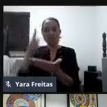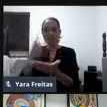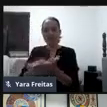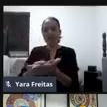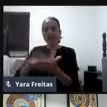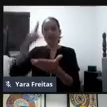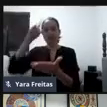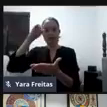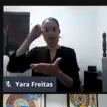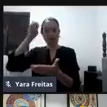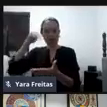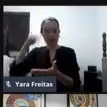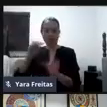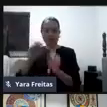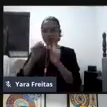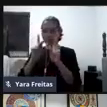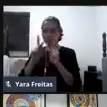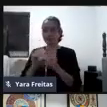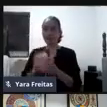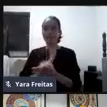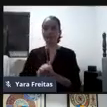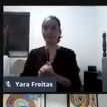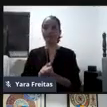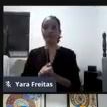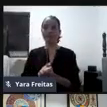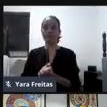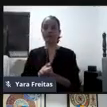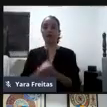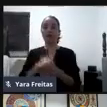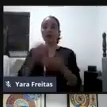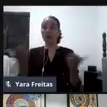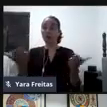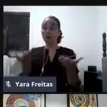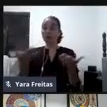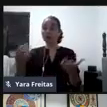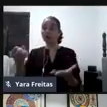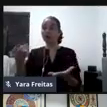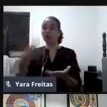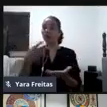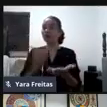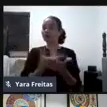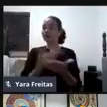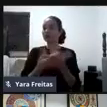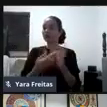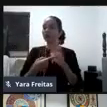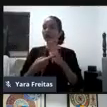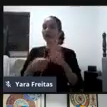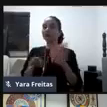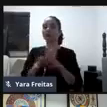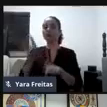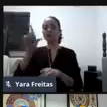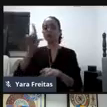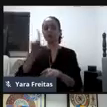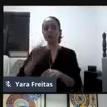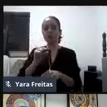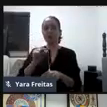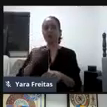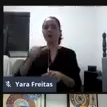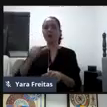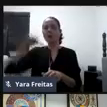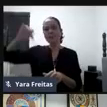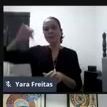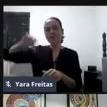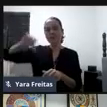certo? E os estudos mais recentes têm demonstrado que reduz o risco de piora da demência.